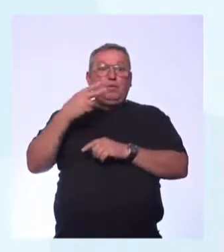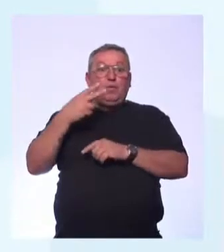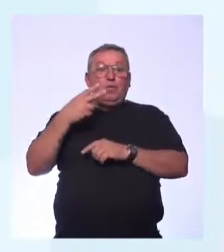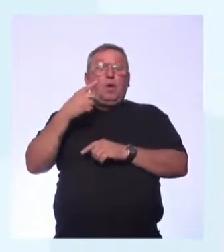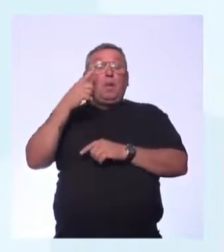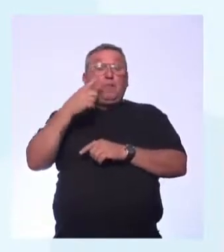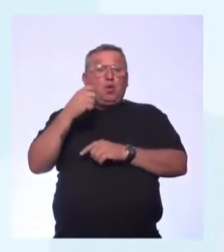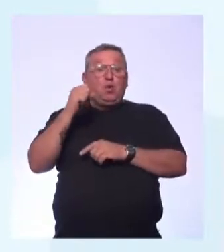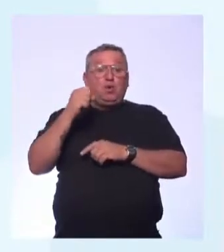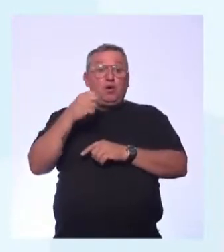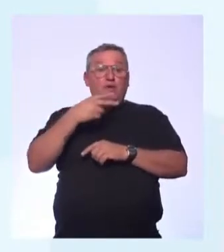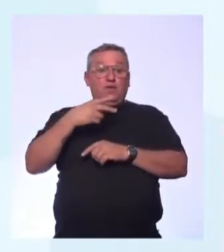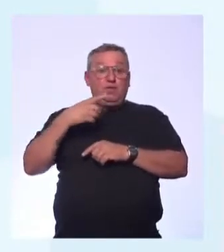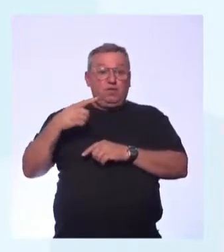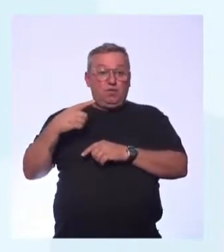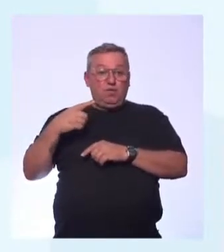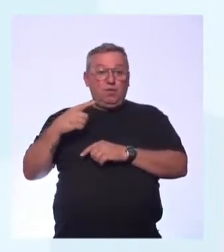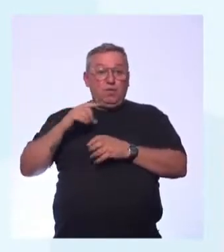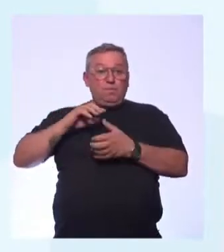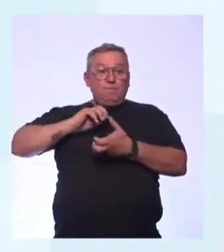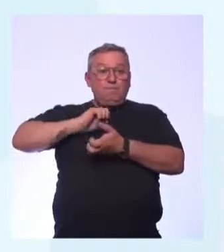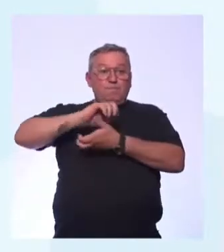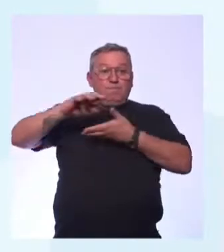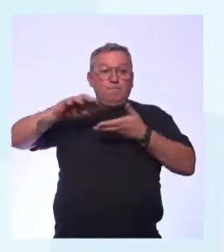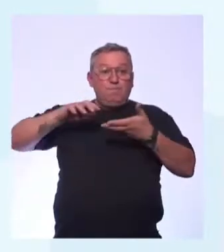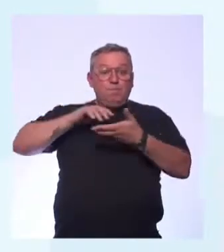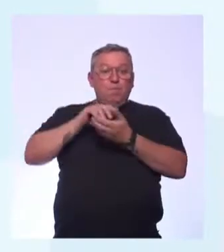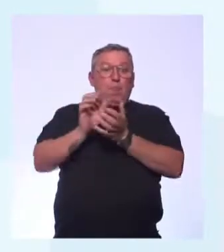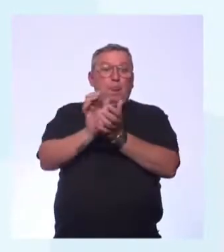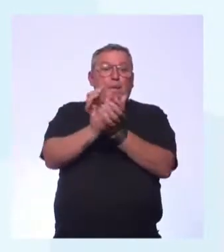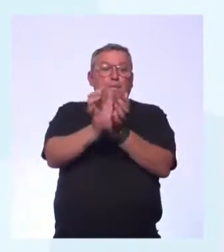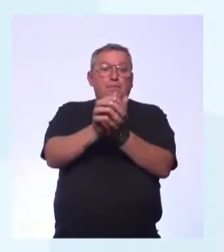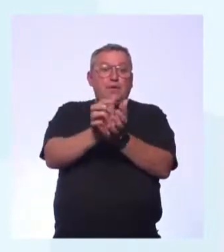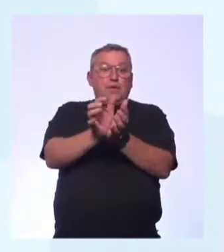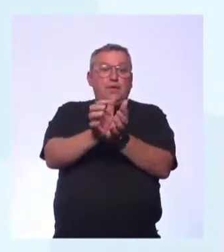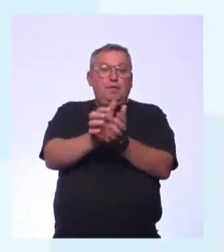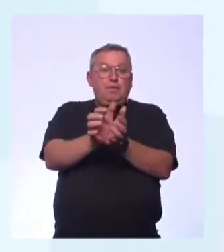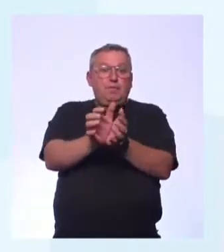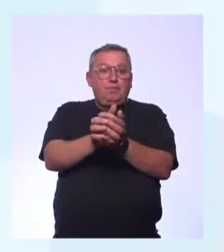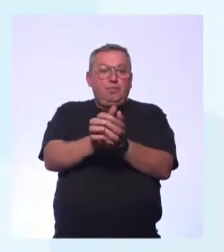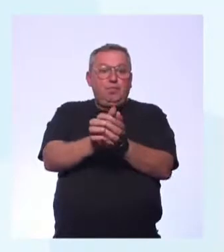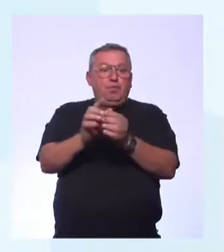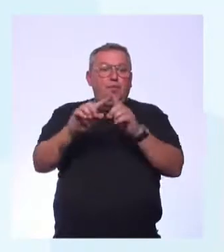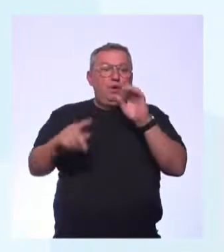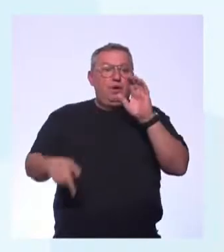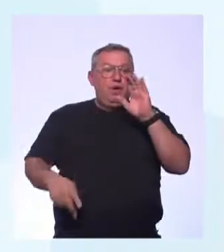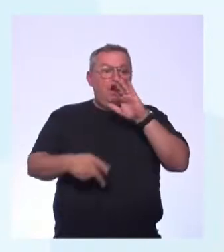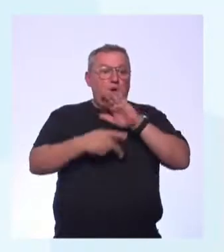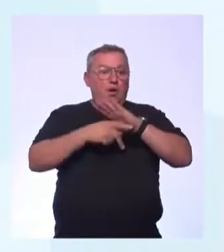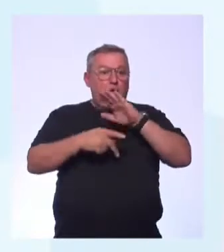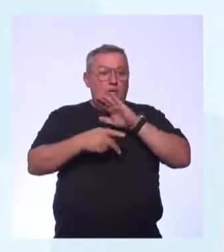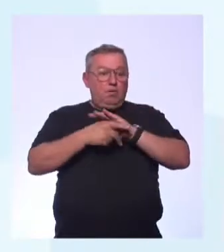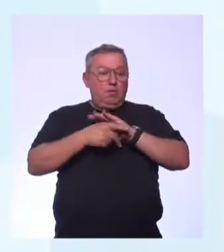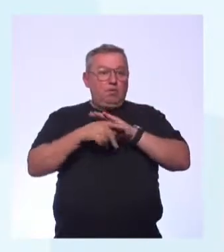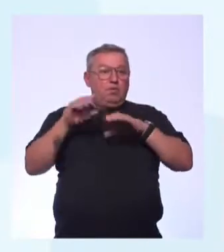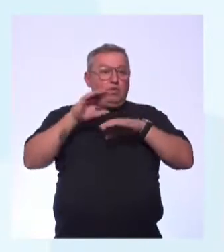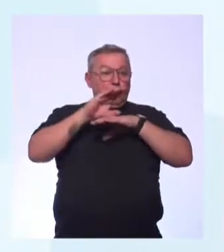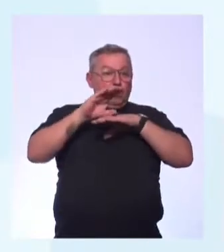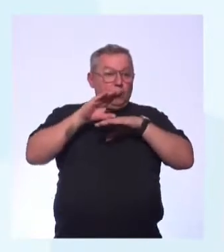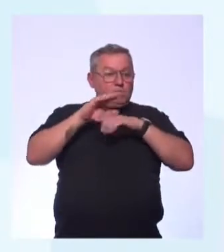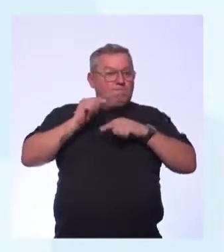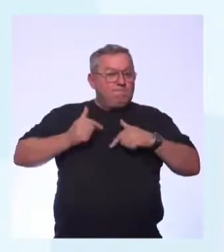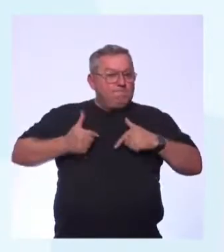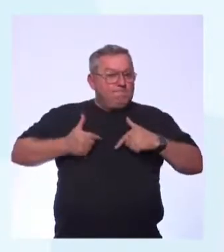Em 1821, a Revolução Pernambucana foi um movimento constitucionalista